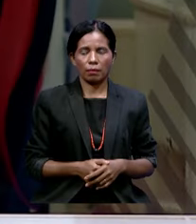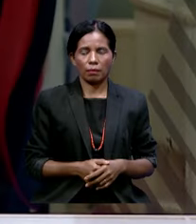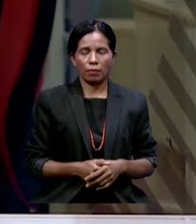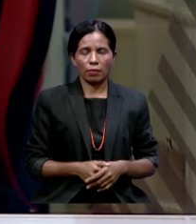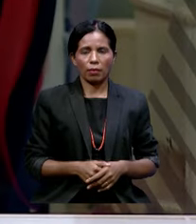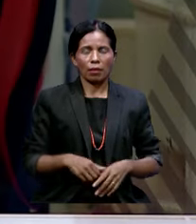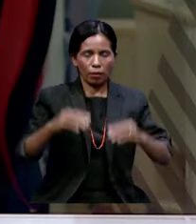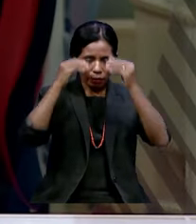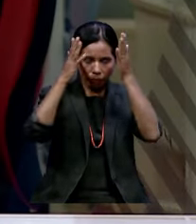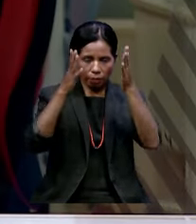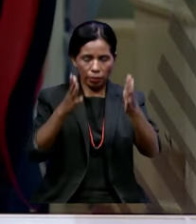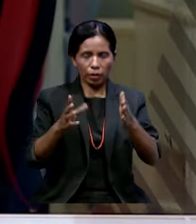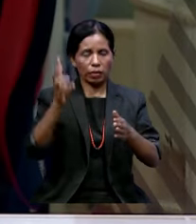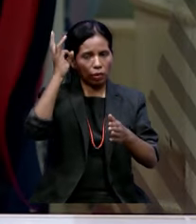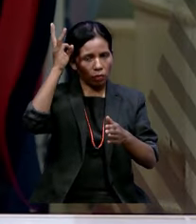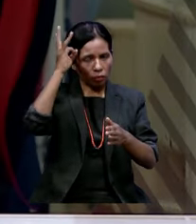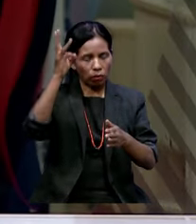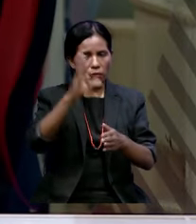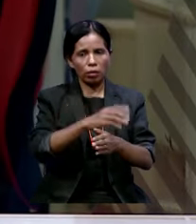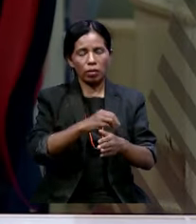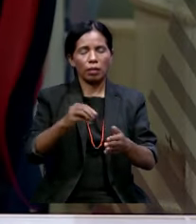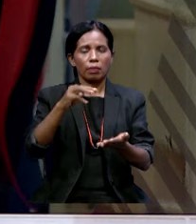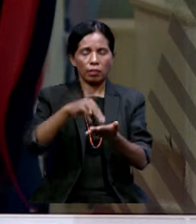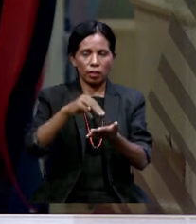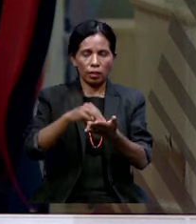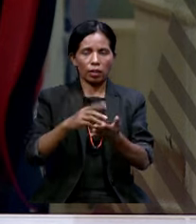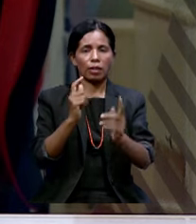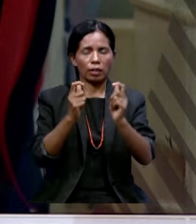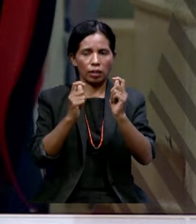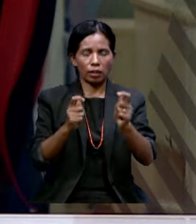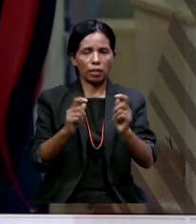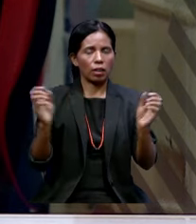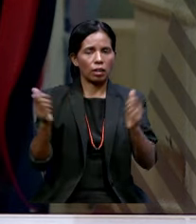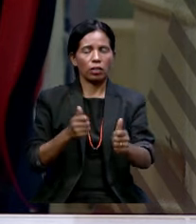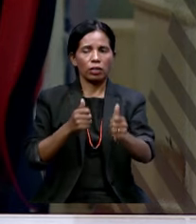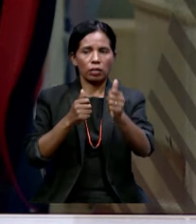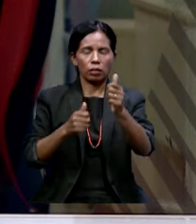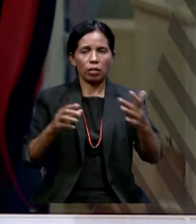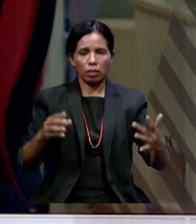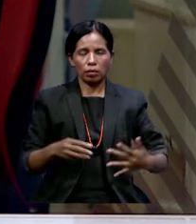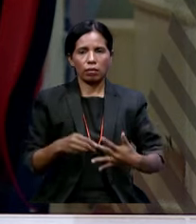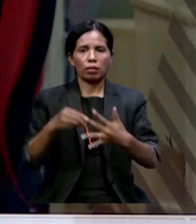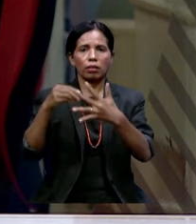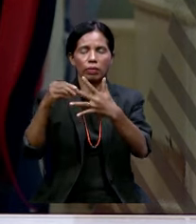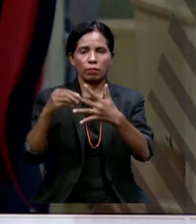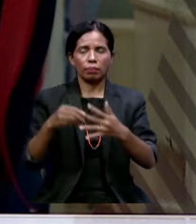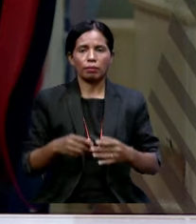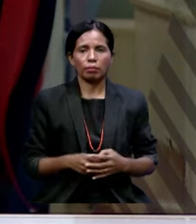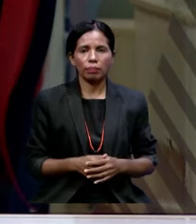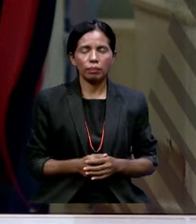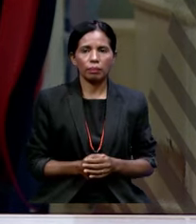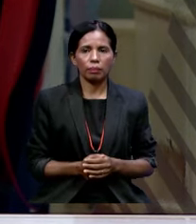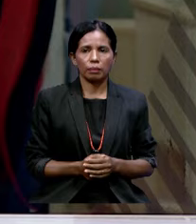Candidato professor Balum preocupa com a matéria texta escrita nebela tuir área específico.